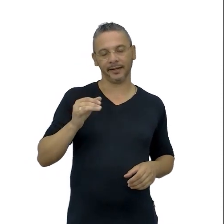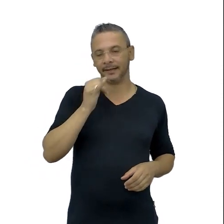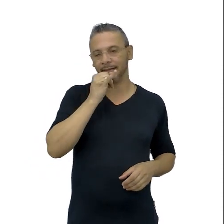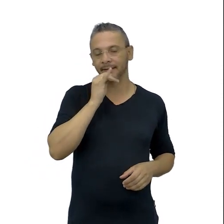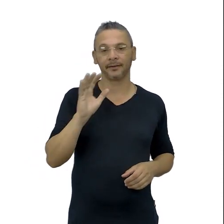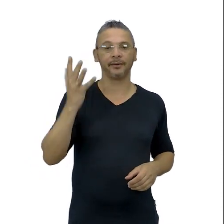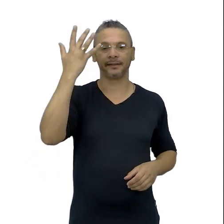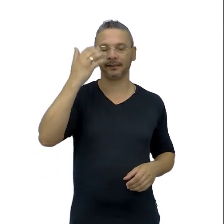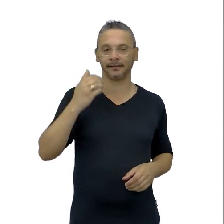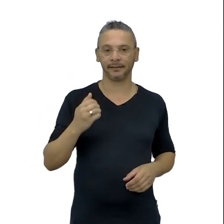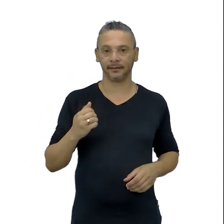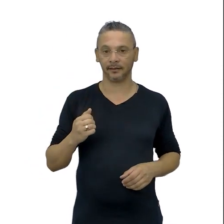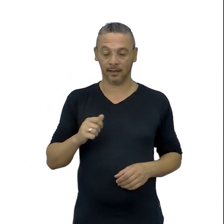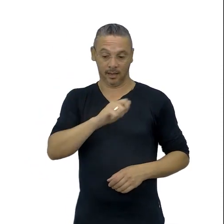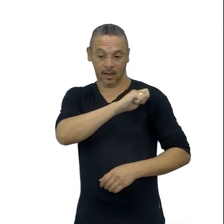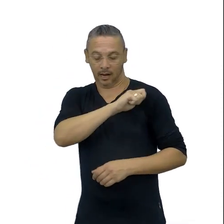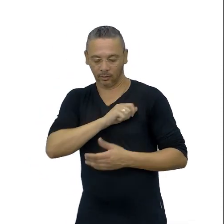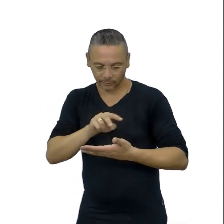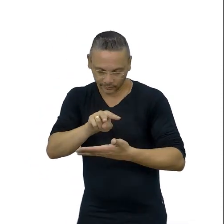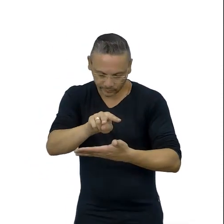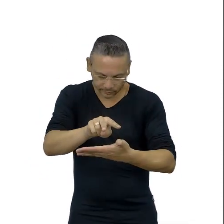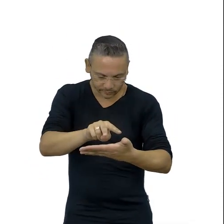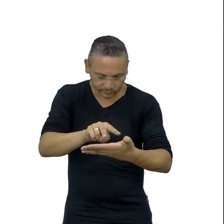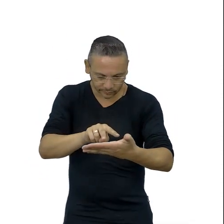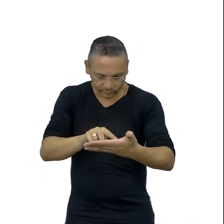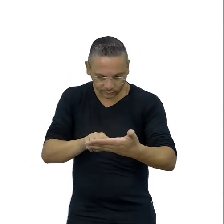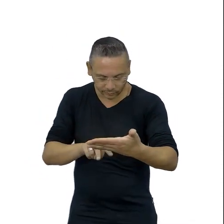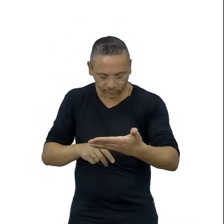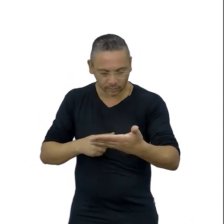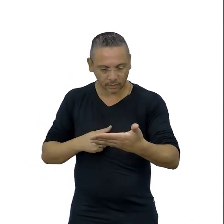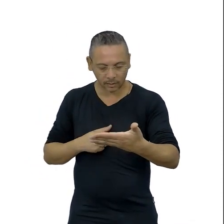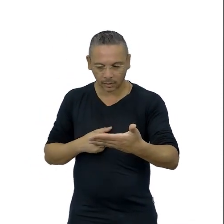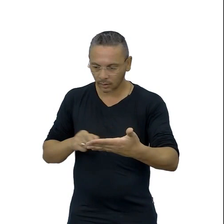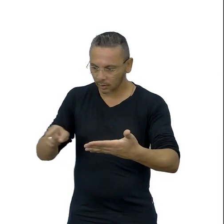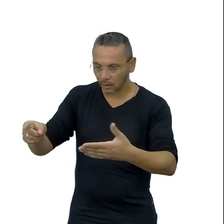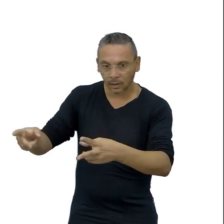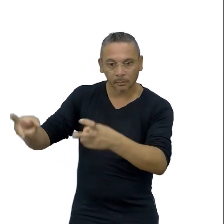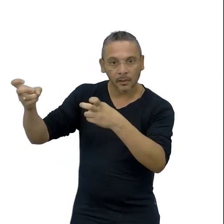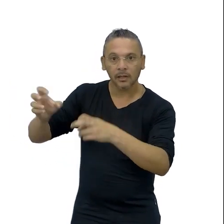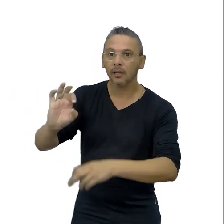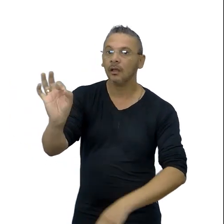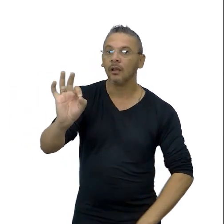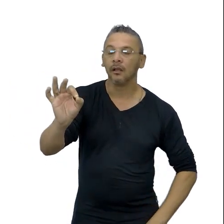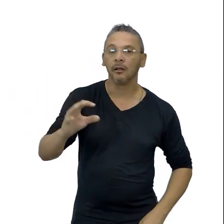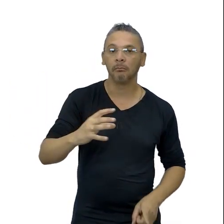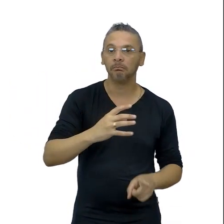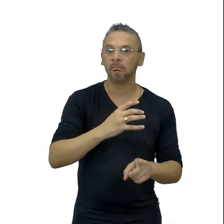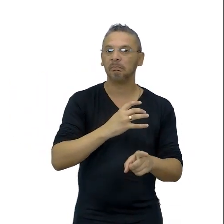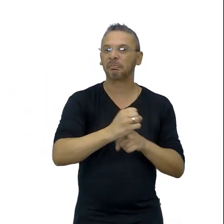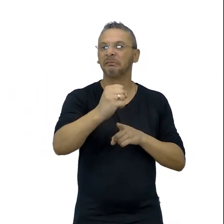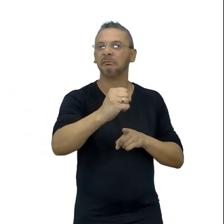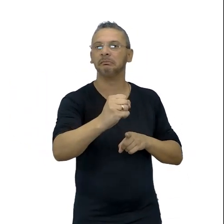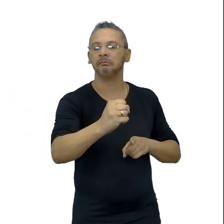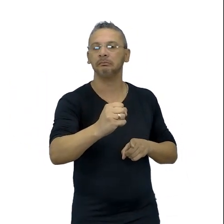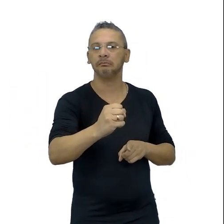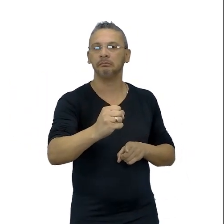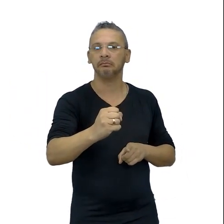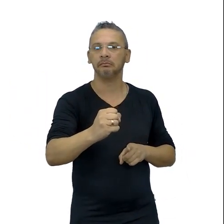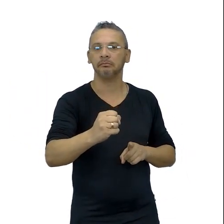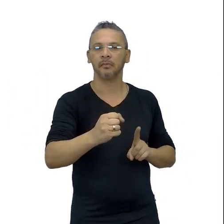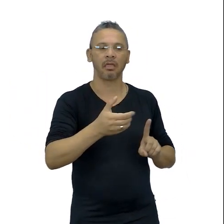não viram, né? Era um caso de um conto, um caso de assédio, tipo assédio de